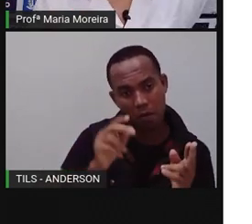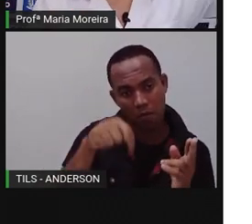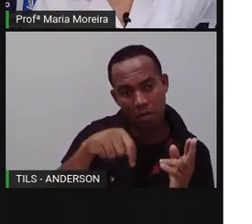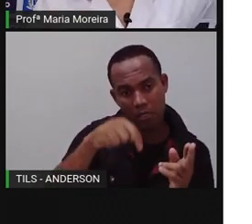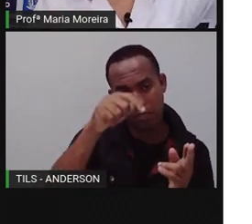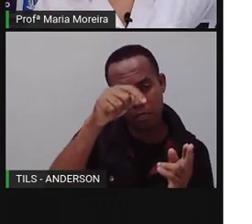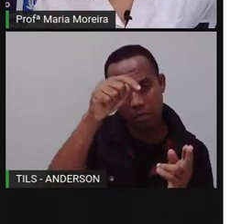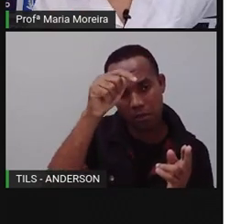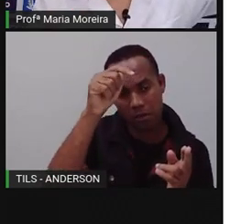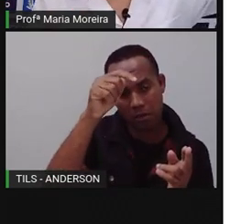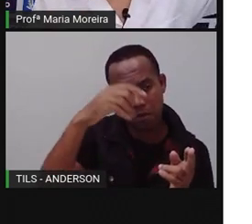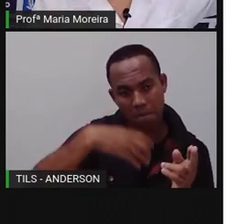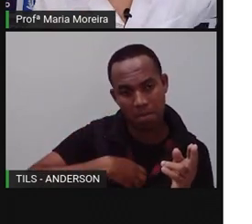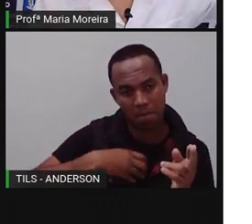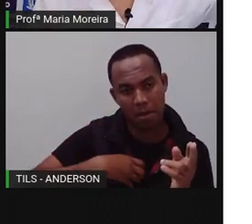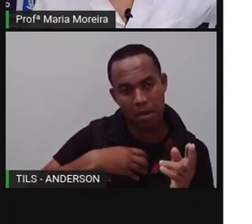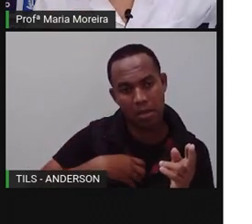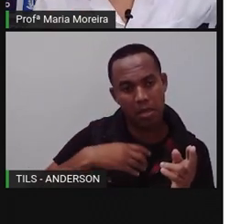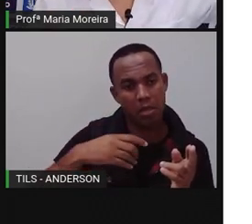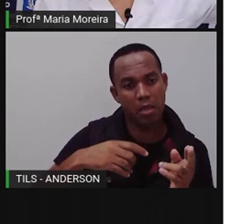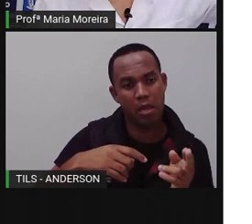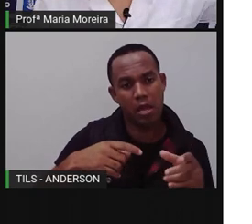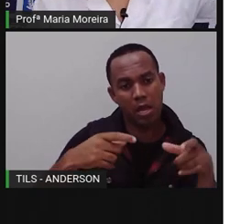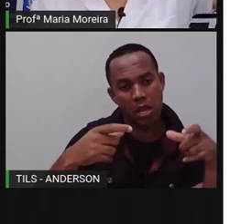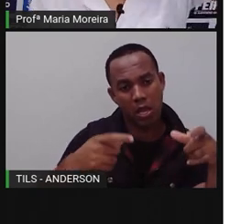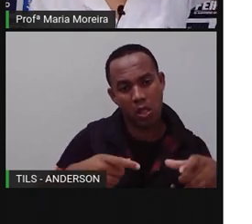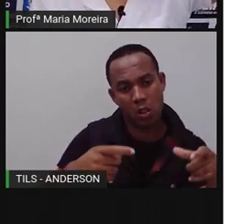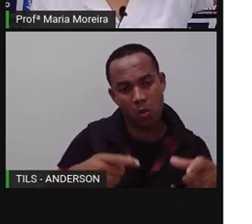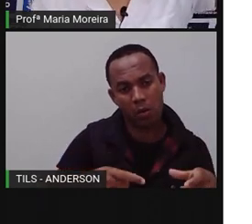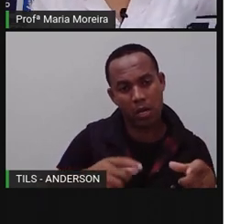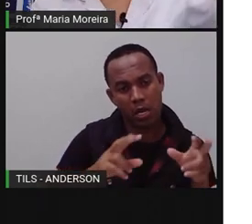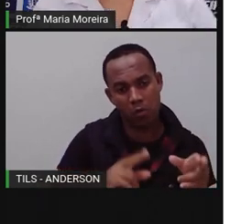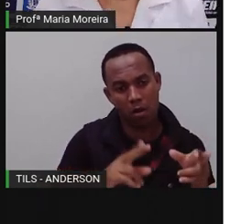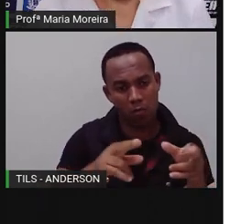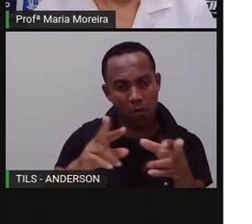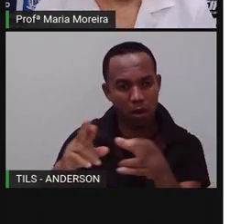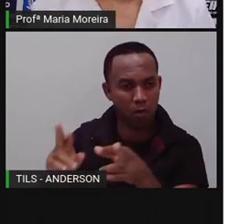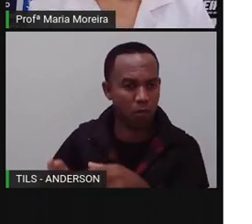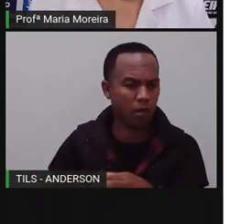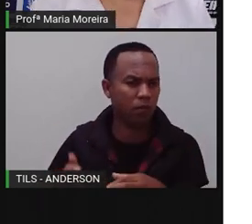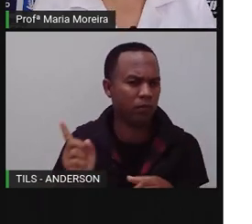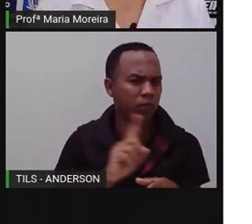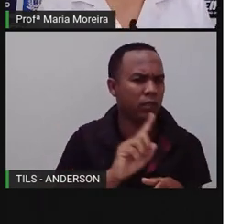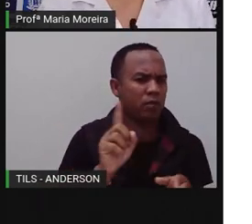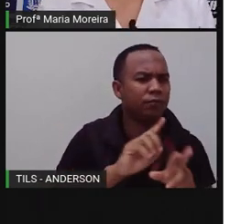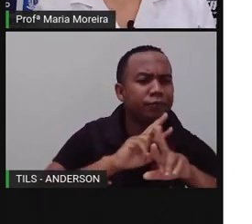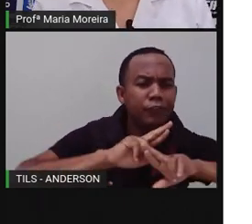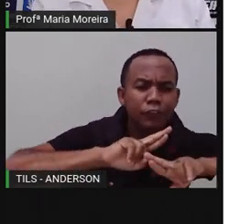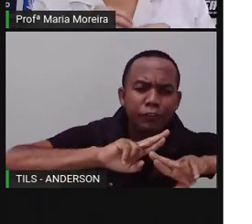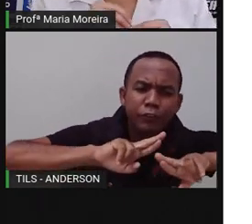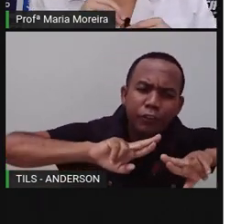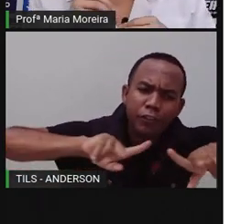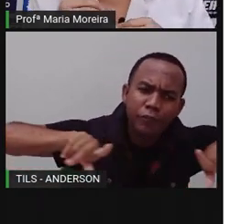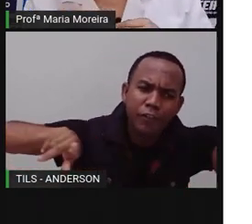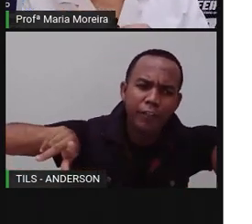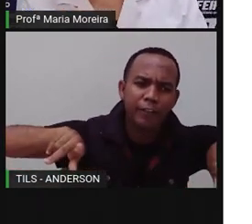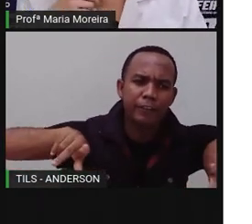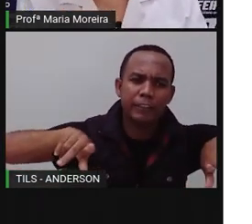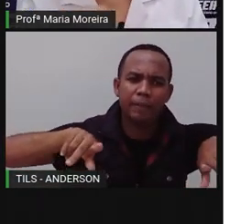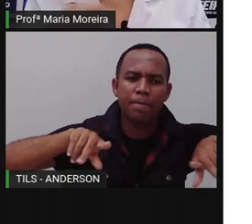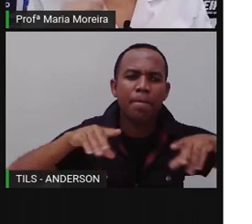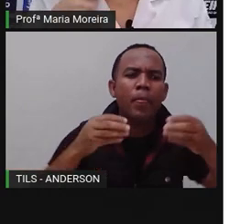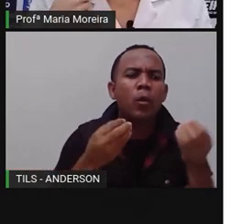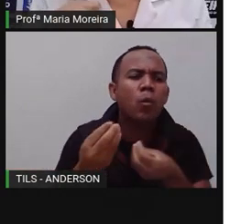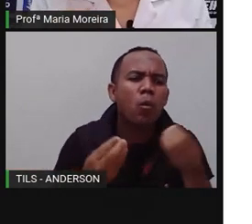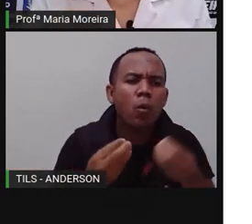igual no Maranhão, que vai ser igual, por exemplo, no Ceará. Não. ela é diferente, é homogêneo. Quando a gente